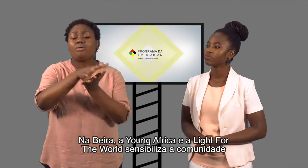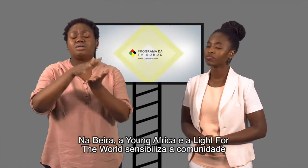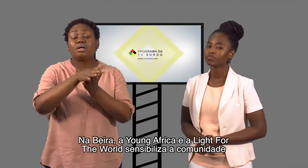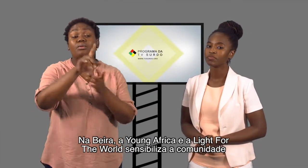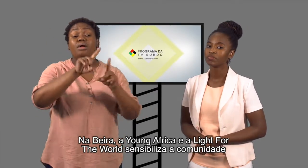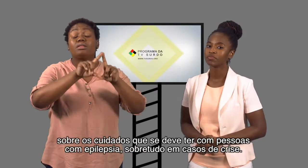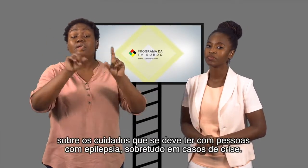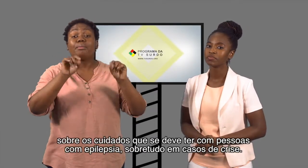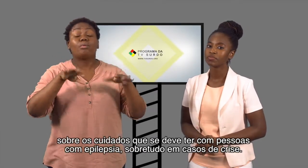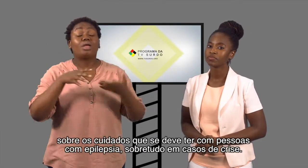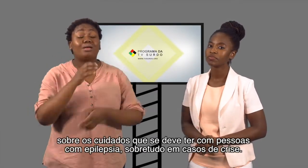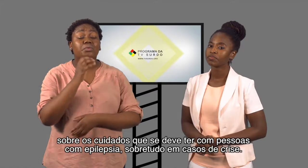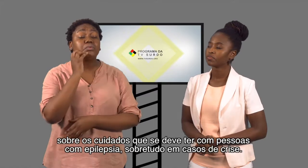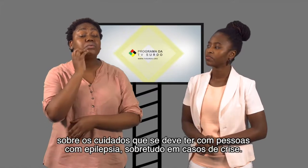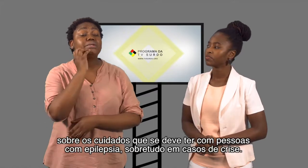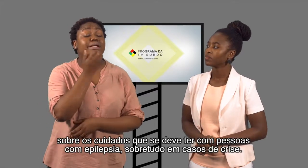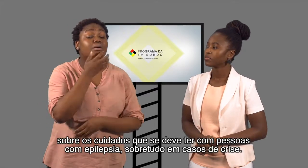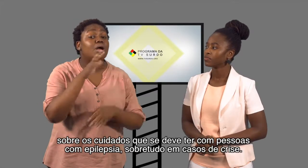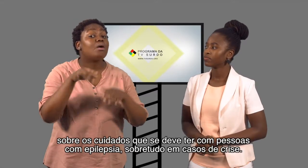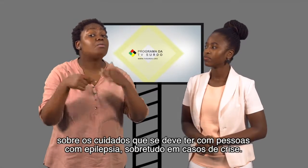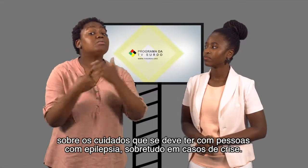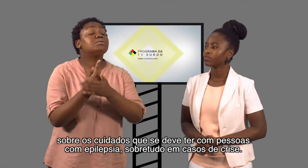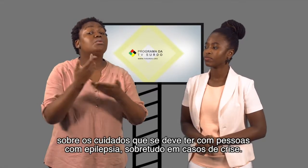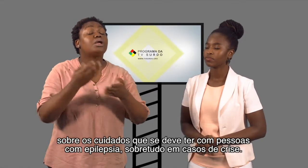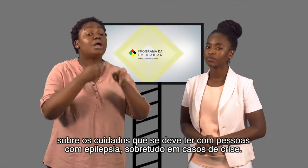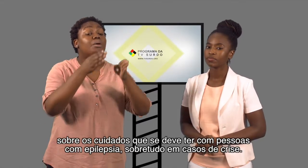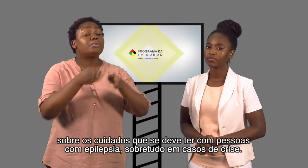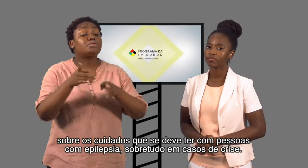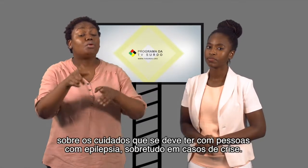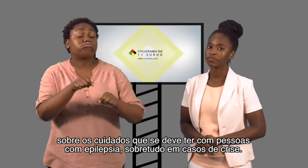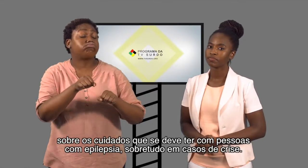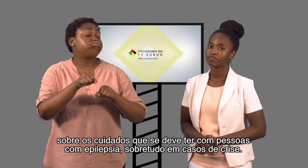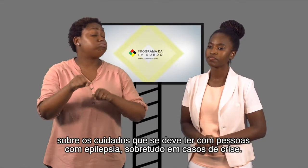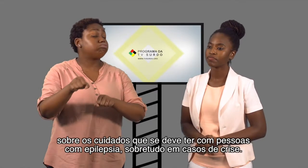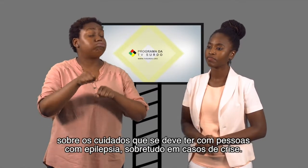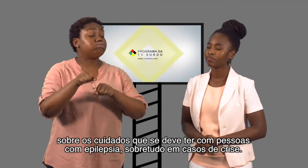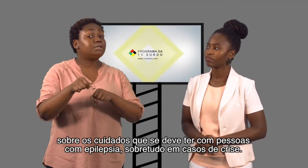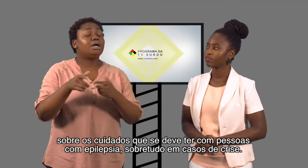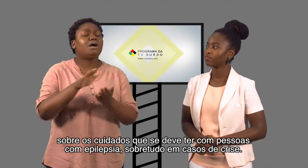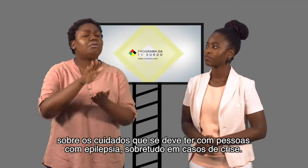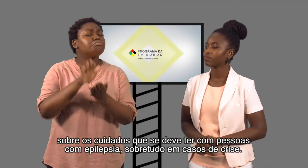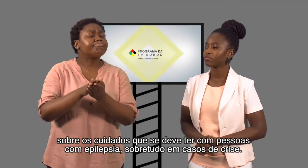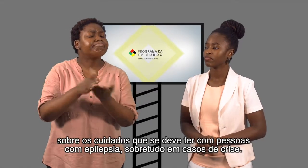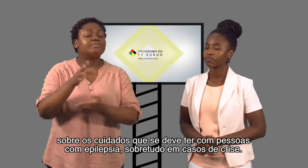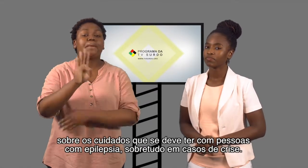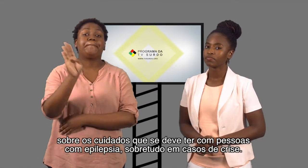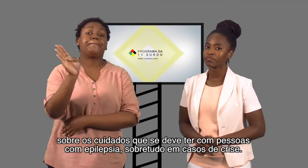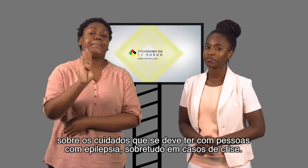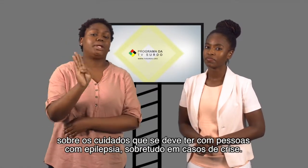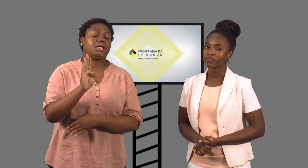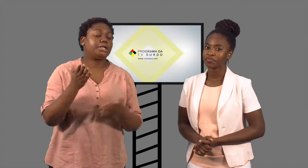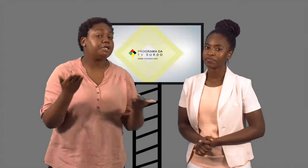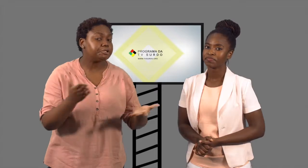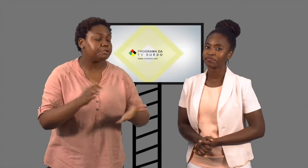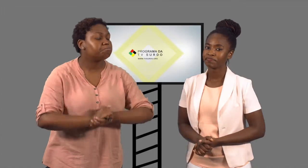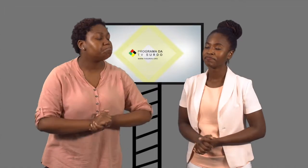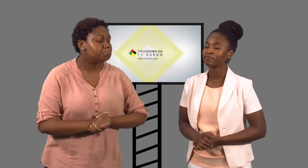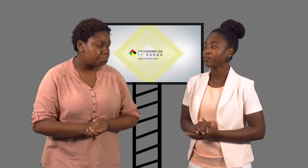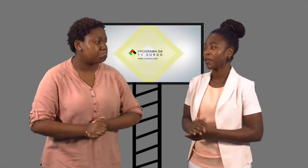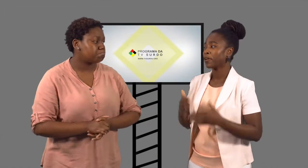a comunidade sobre os cuidados que se deve ter com pessoas com epilepsia, sobretudo em casos de crise.